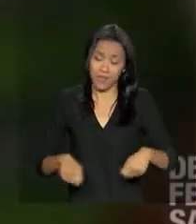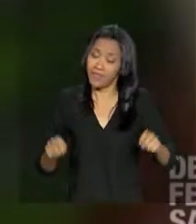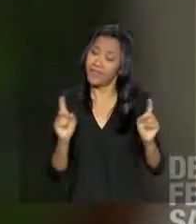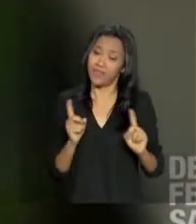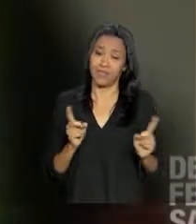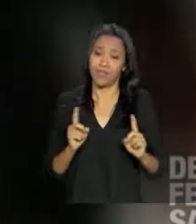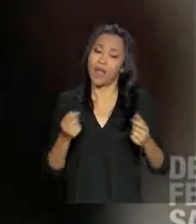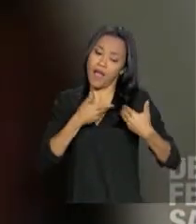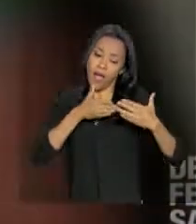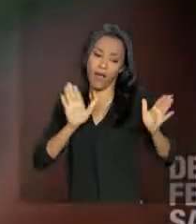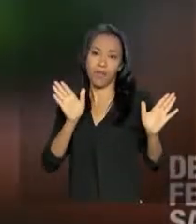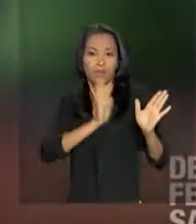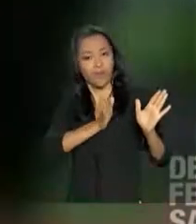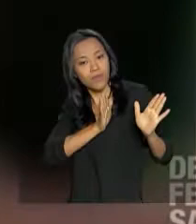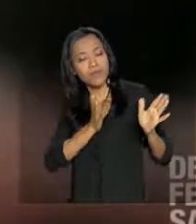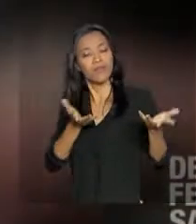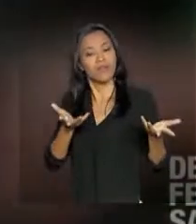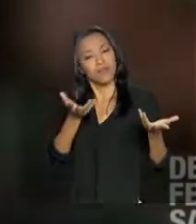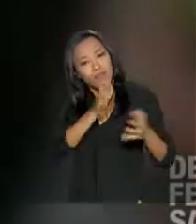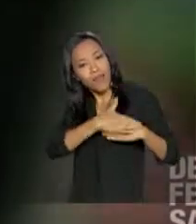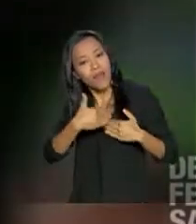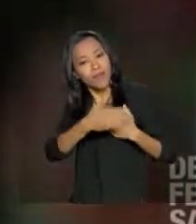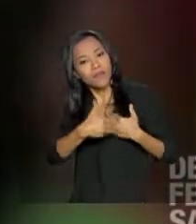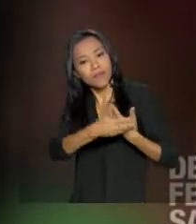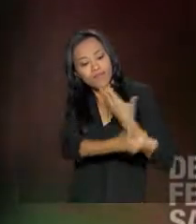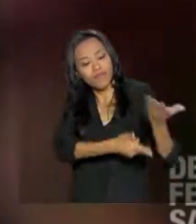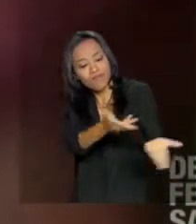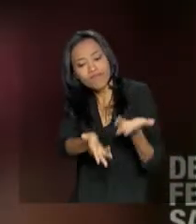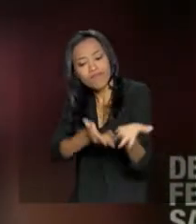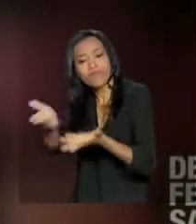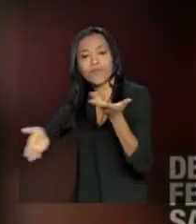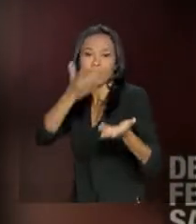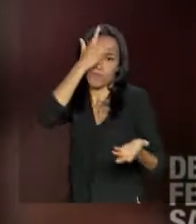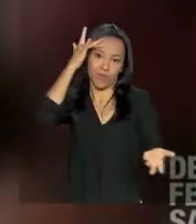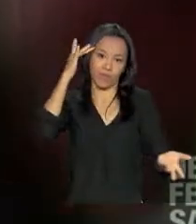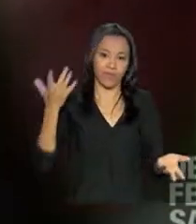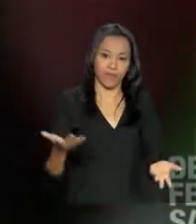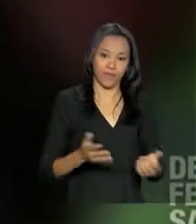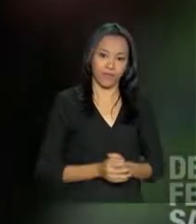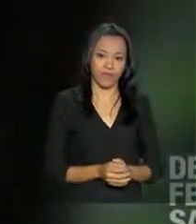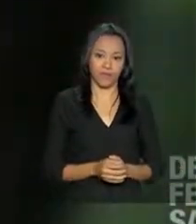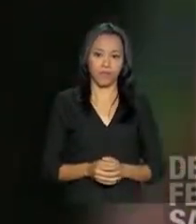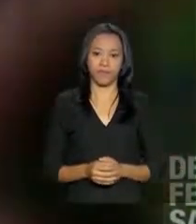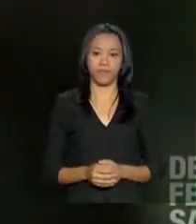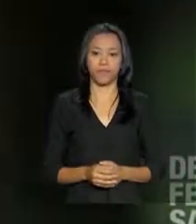realmente abre seu coração para falar assim, né? Você tem que ter carinho com as pessoas. Respira pro veículo.